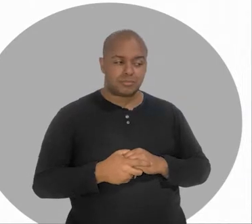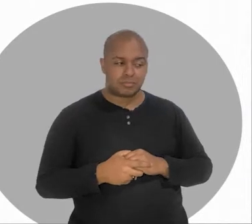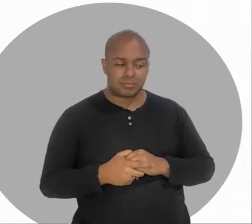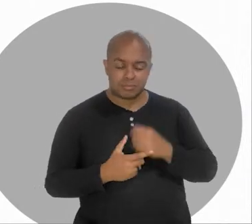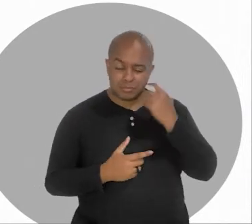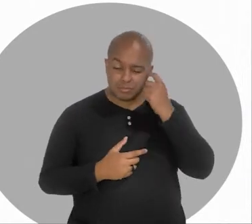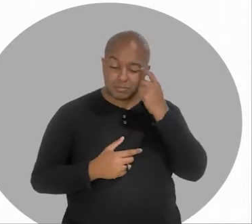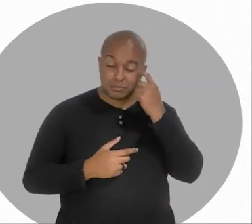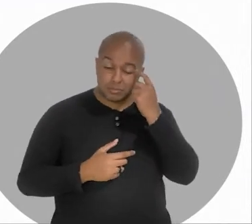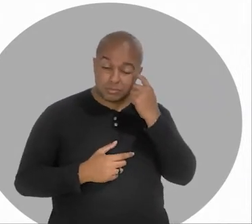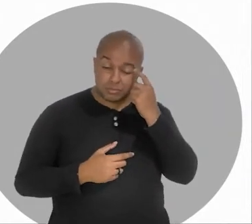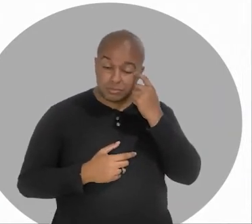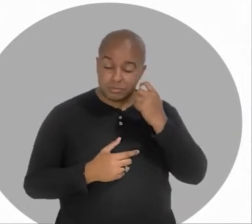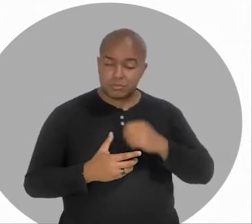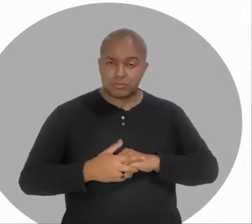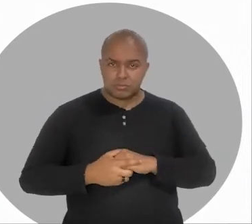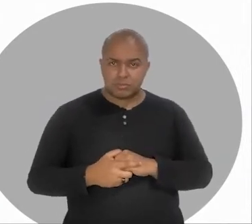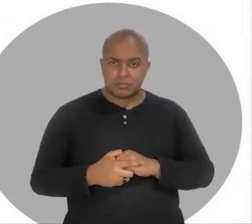às pessoas com deficiência.